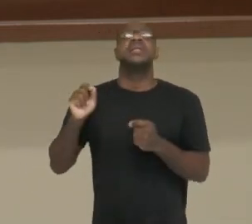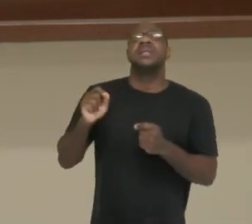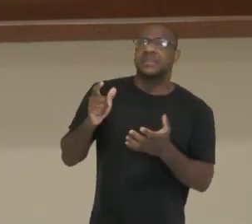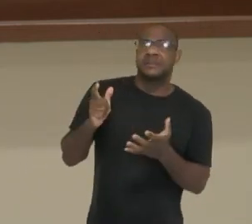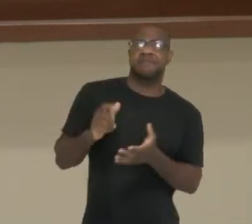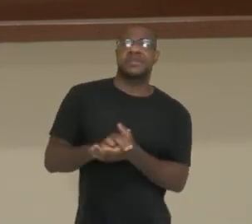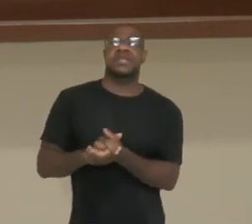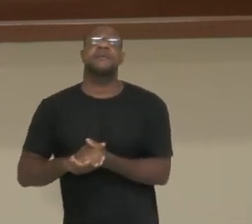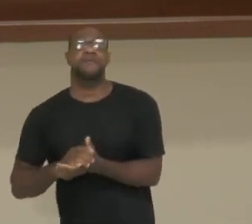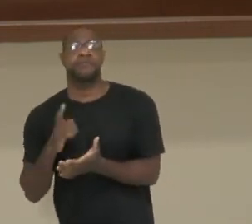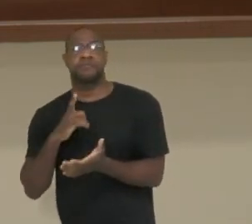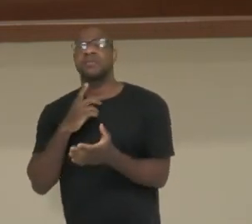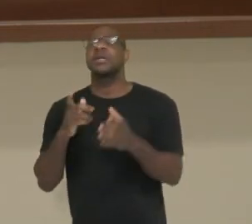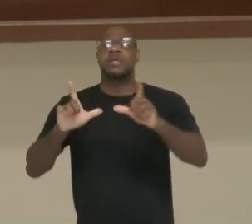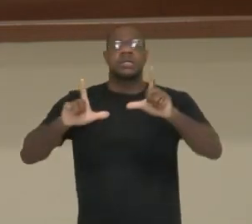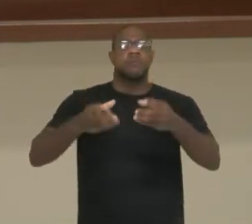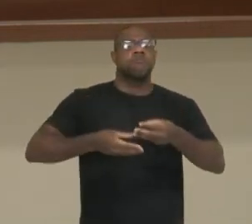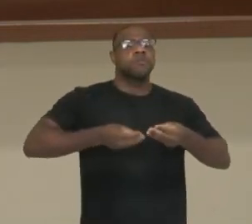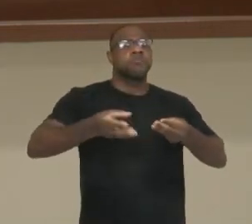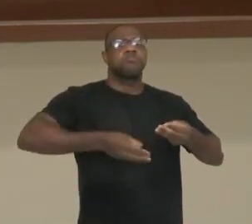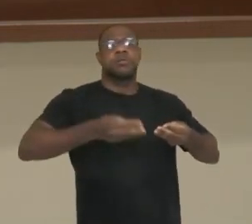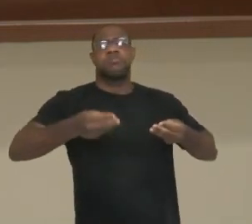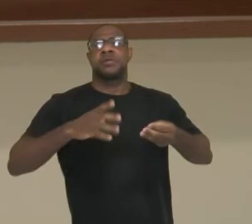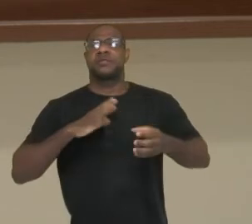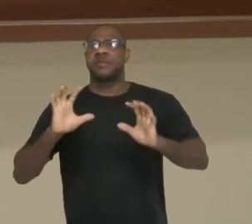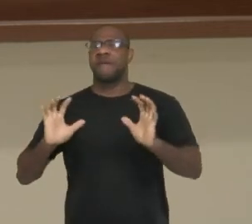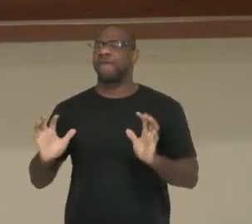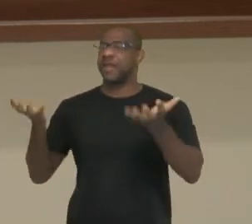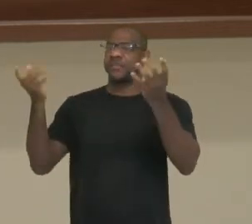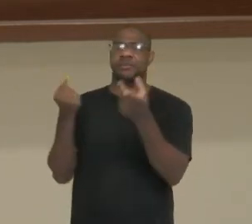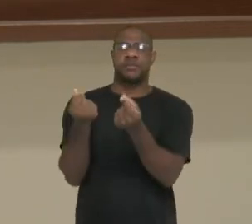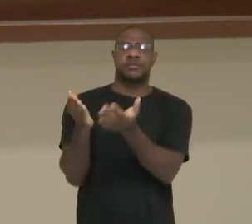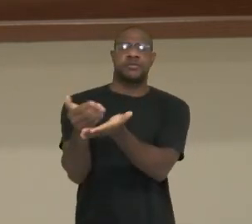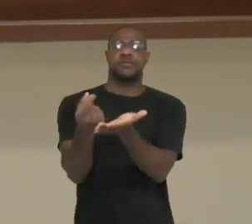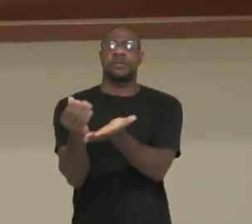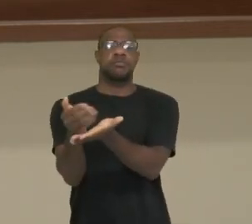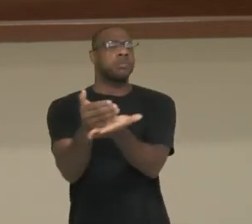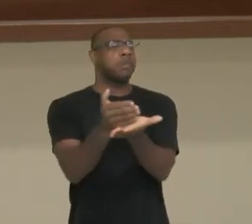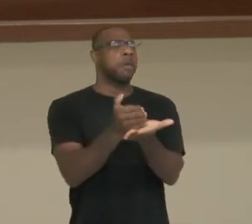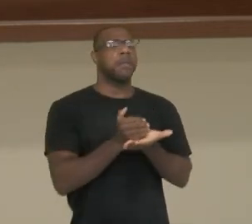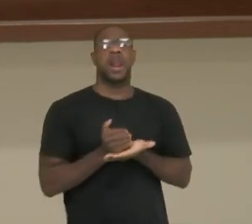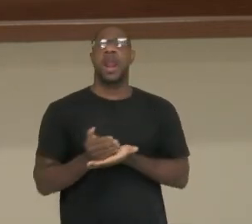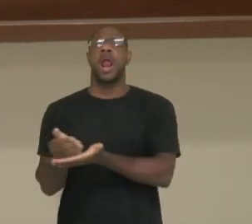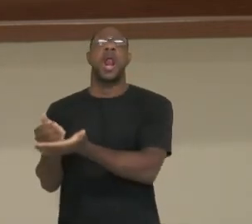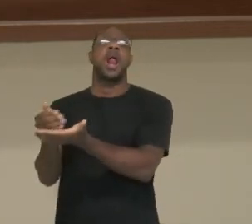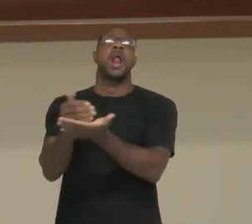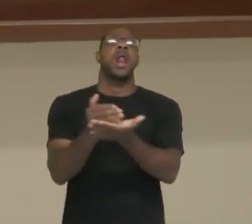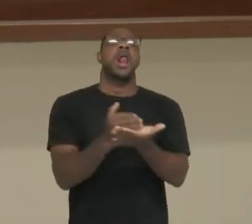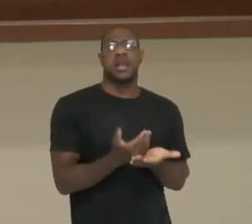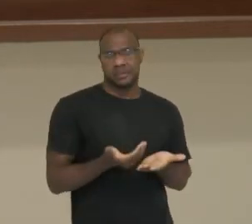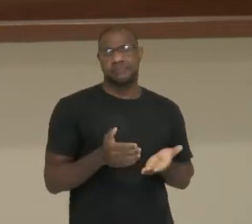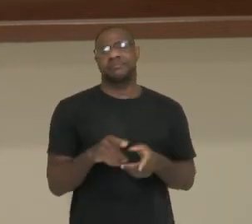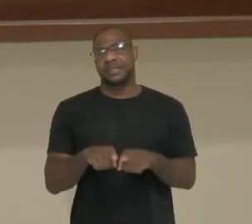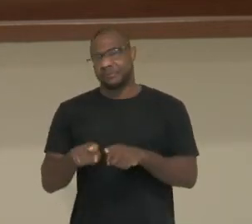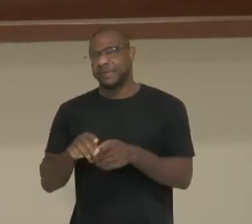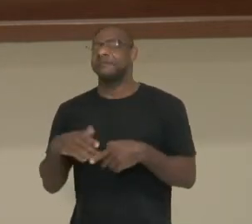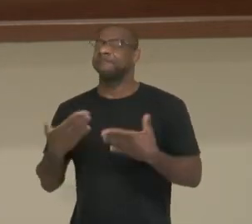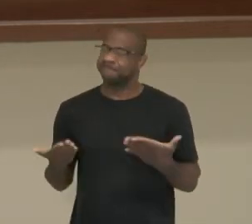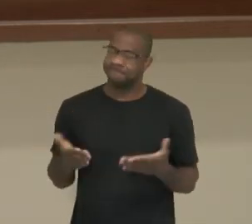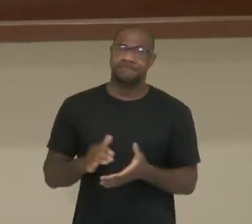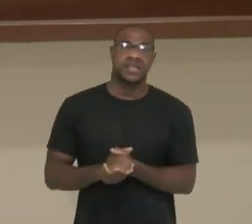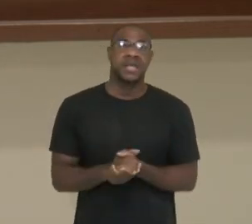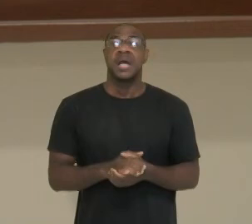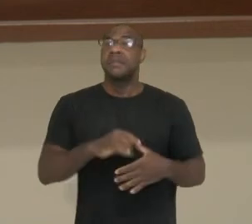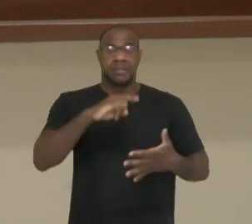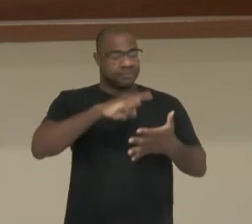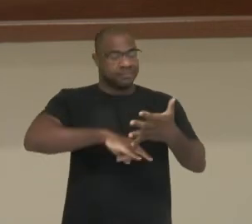e folhetos, organizaram festas para arrecadar dinheiro, isso destinado às cartas de alforria, que eram aquelas